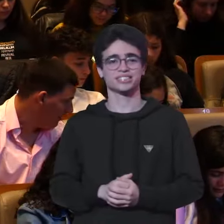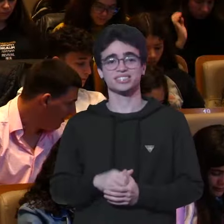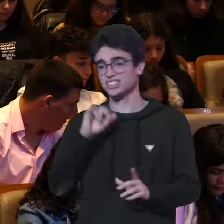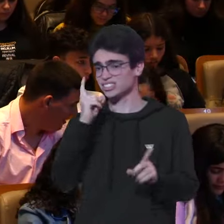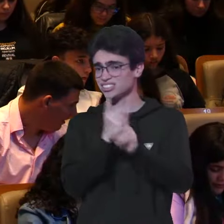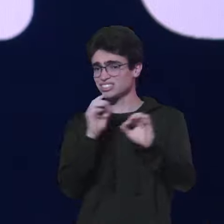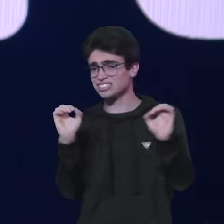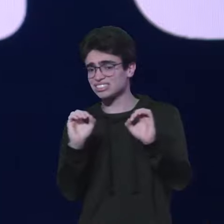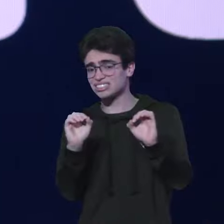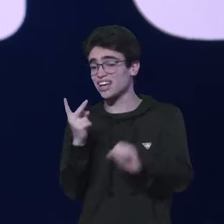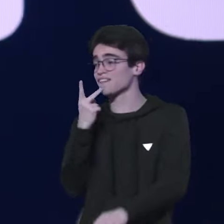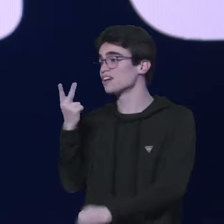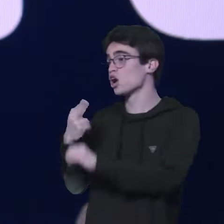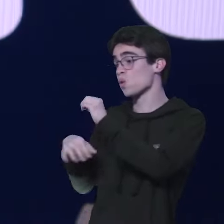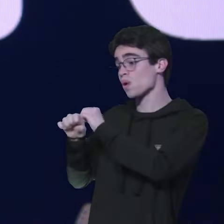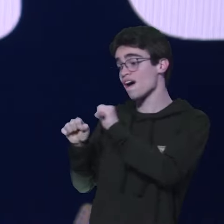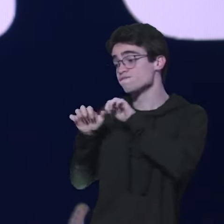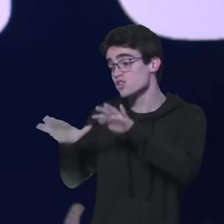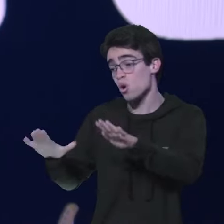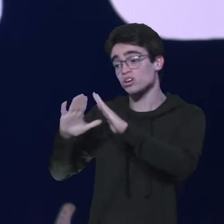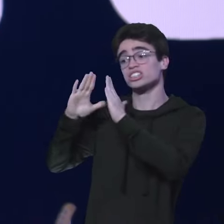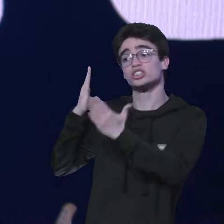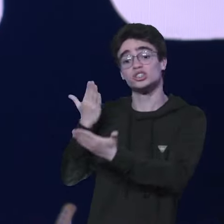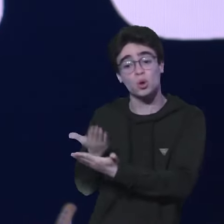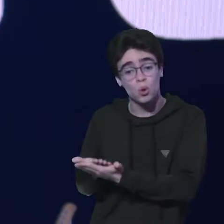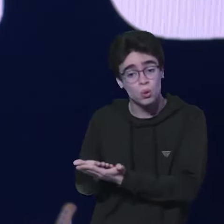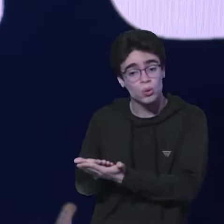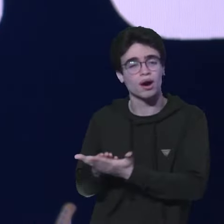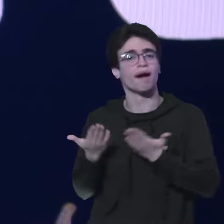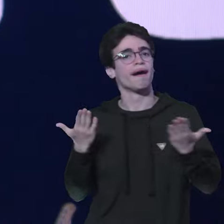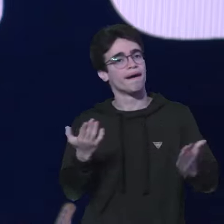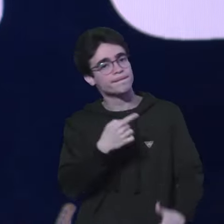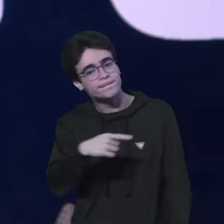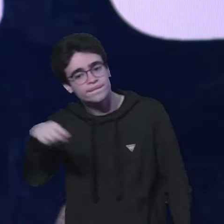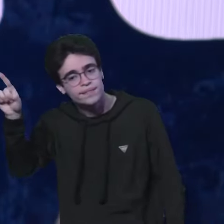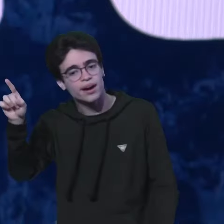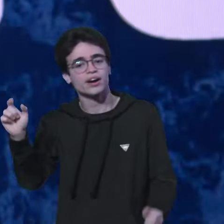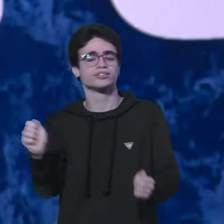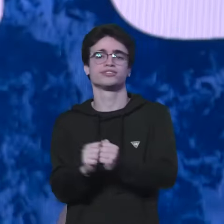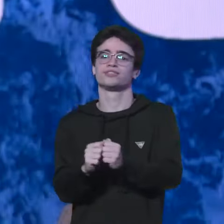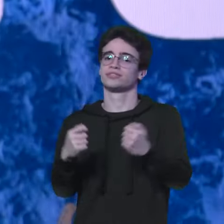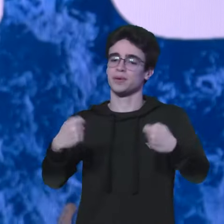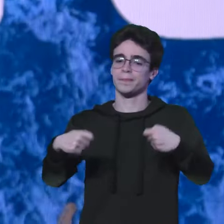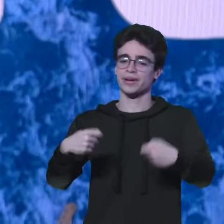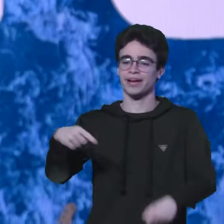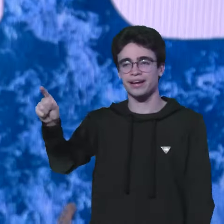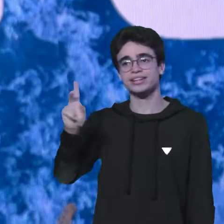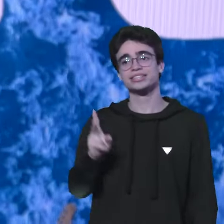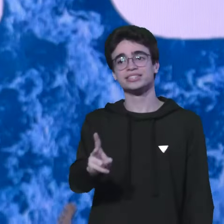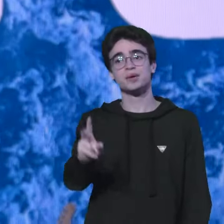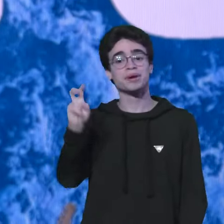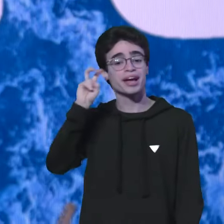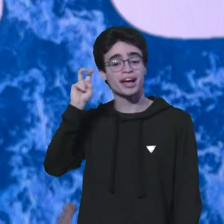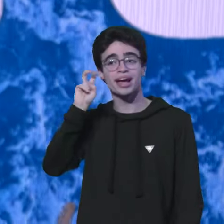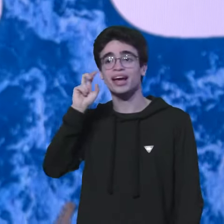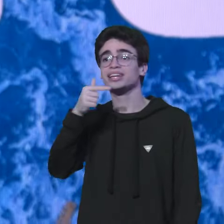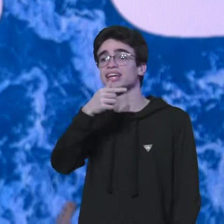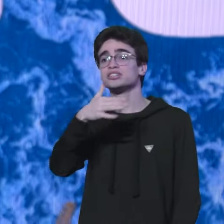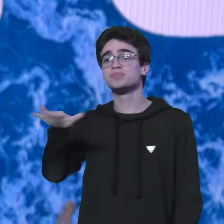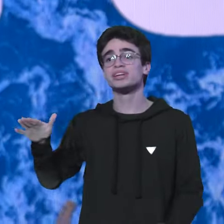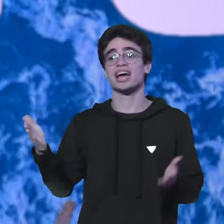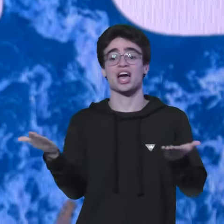não achou, fala One Flow School. É para lá que você precisa ir. Toda quinta-feira, 7h30, agora